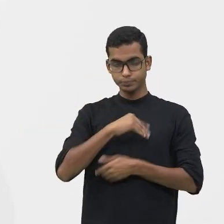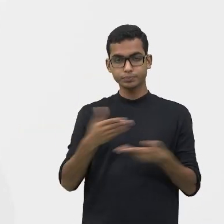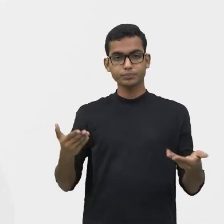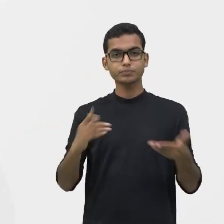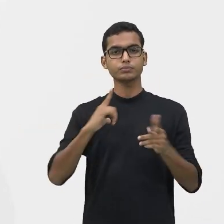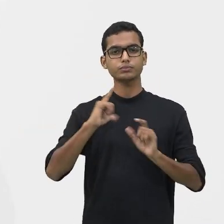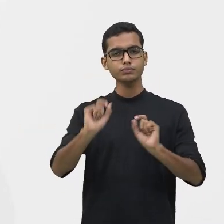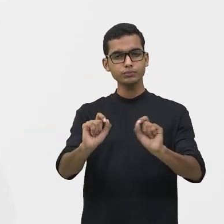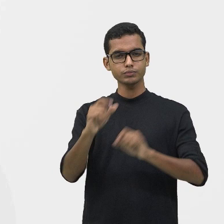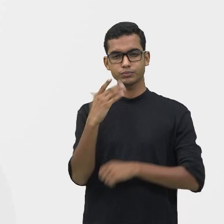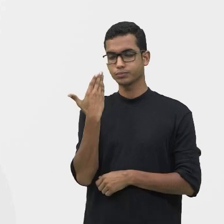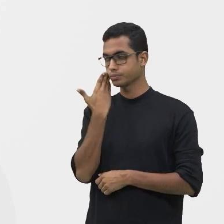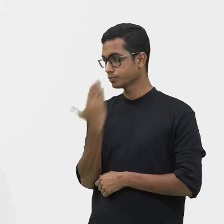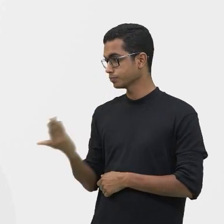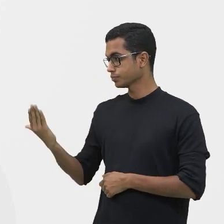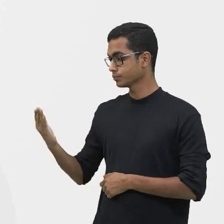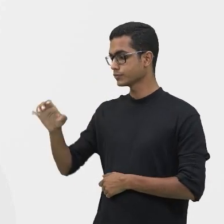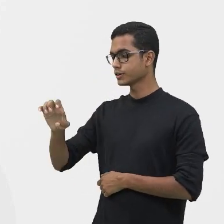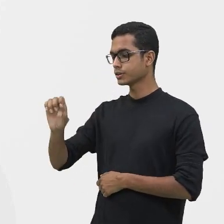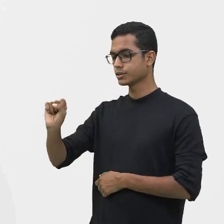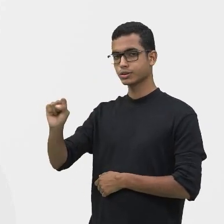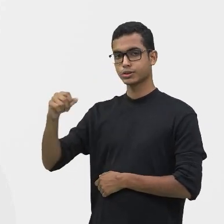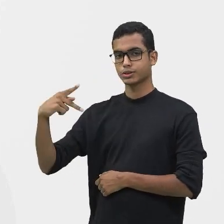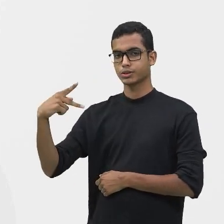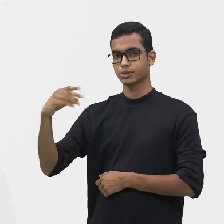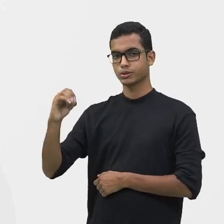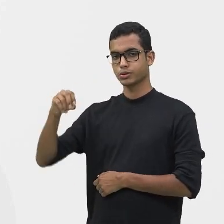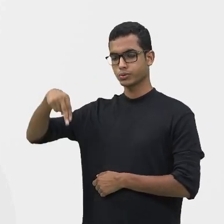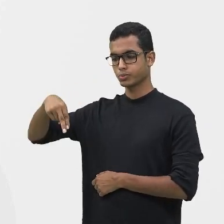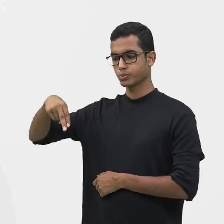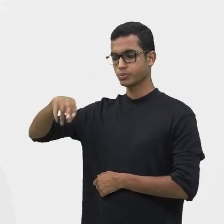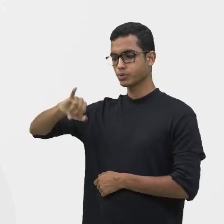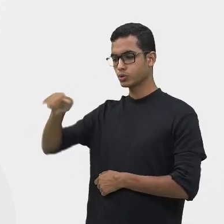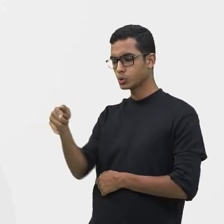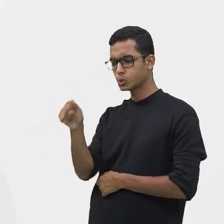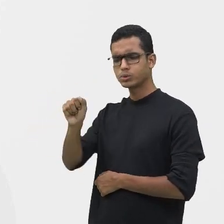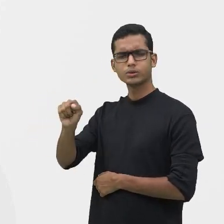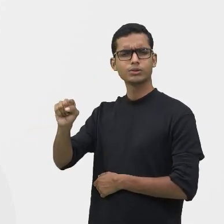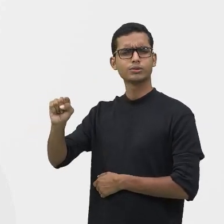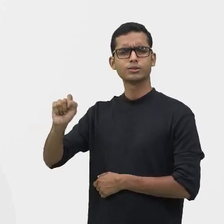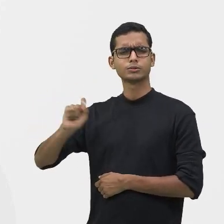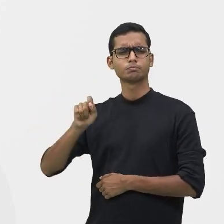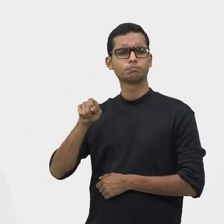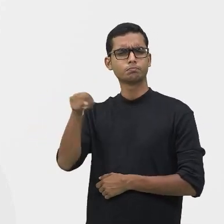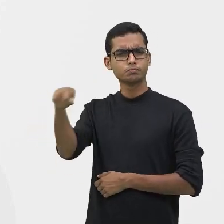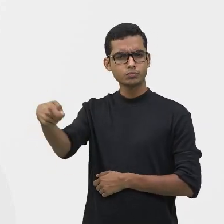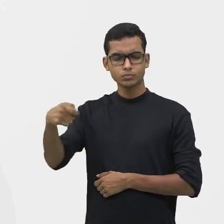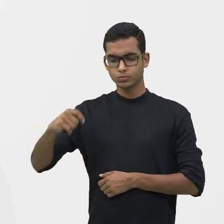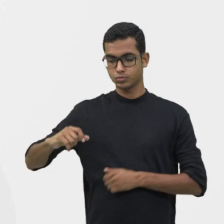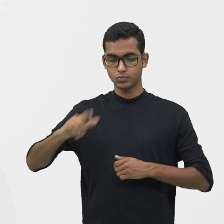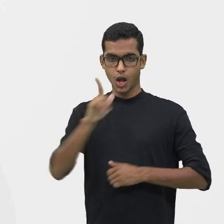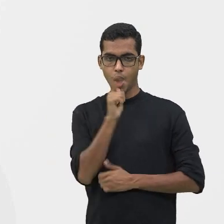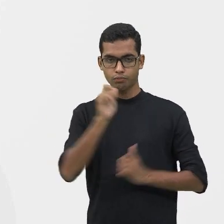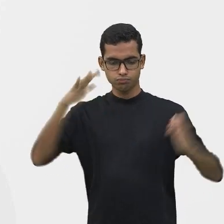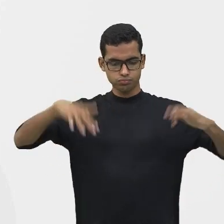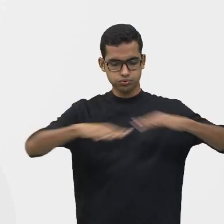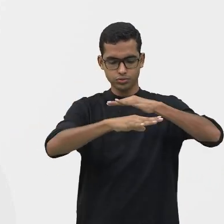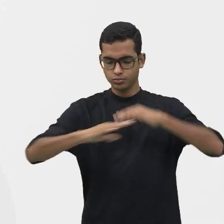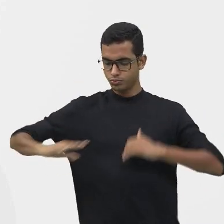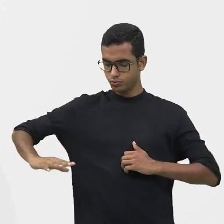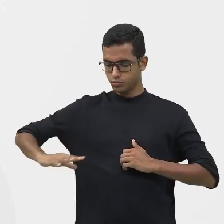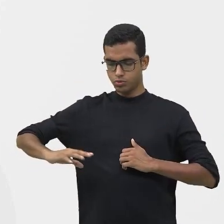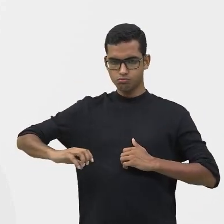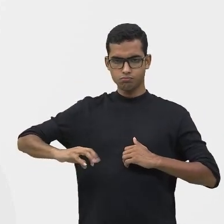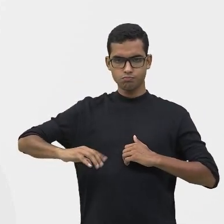esponjas, gente, elas não vão possuir um sistema digestório, tá? Elas vão ter células,